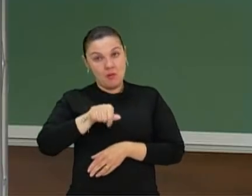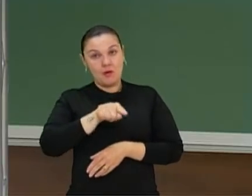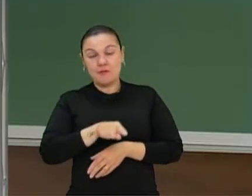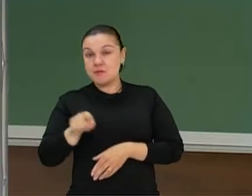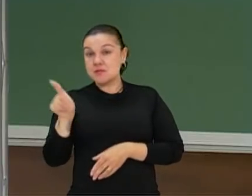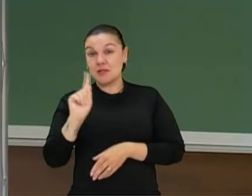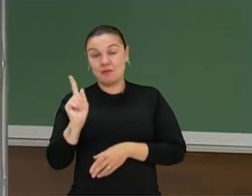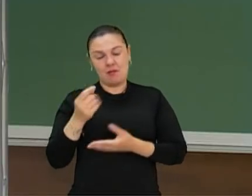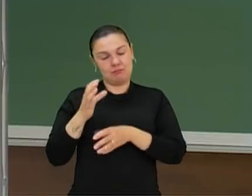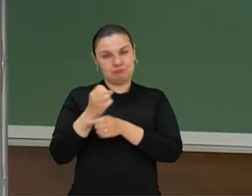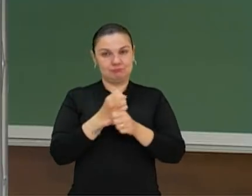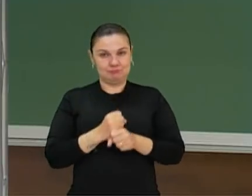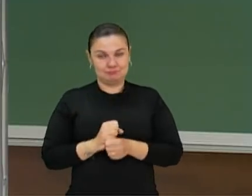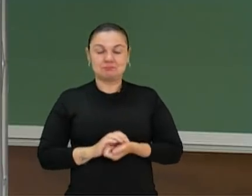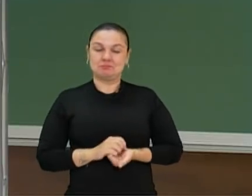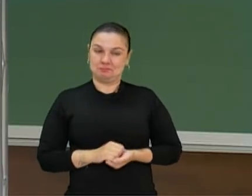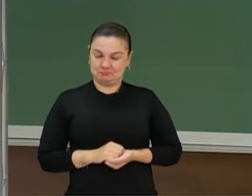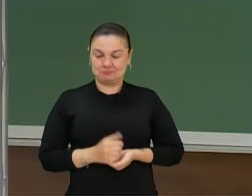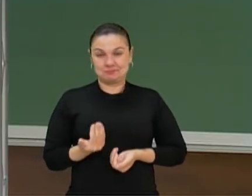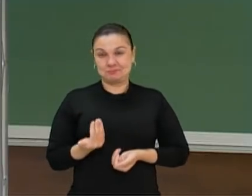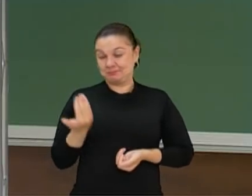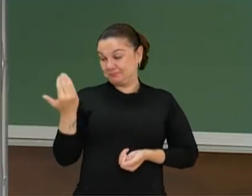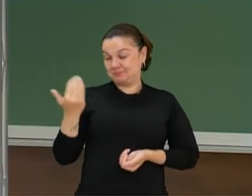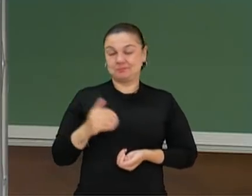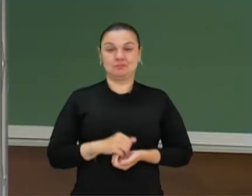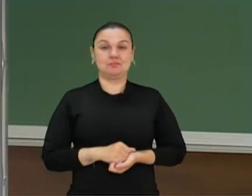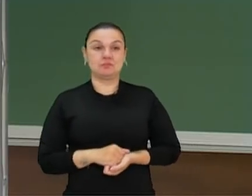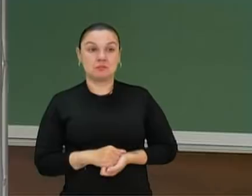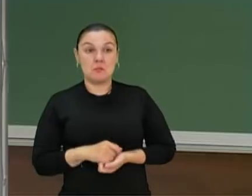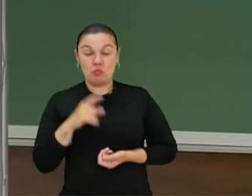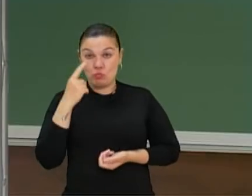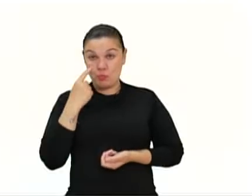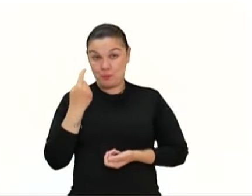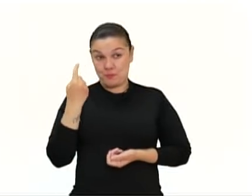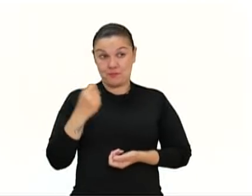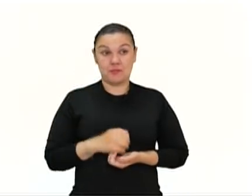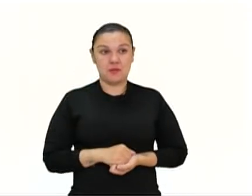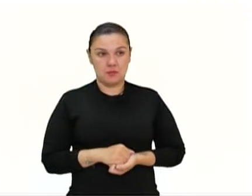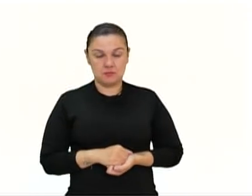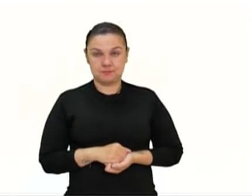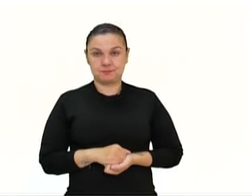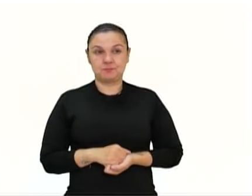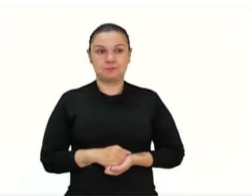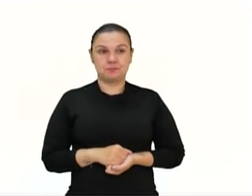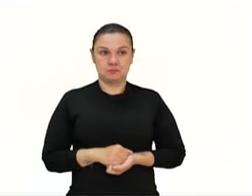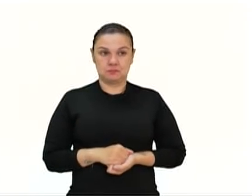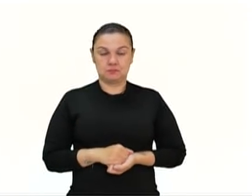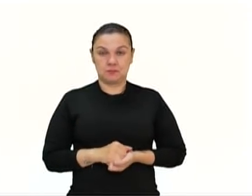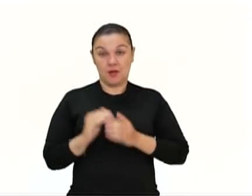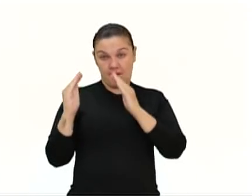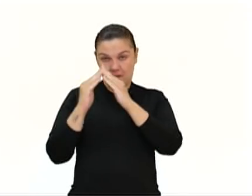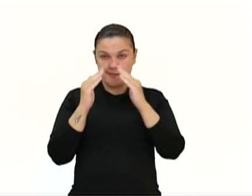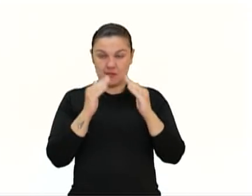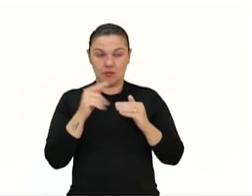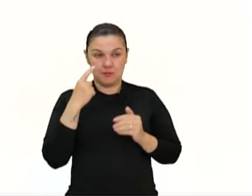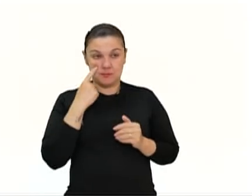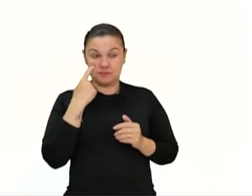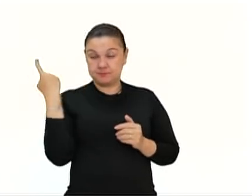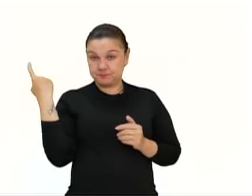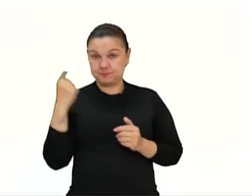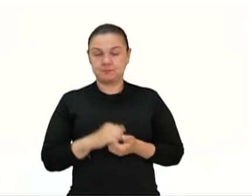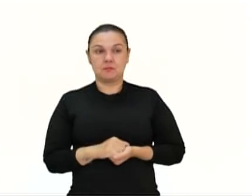vai fazer o cálculo, tá bom? Então, vamos continuar lá? Vamos analisar um por um, uma casa por casa?